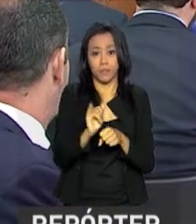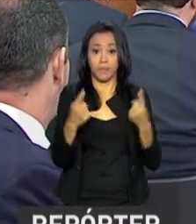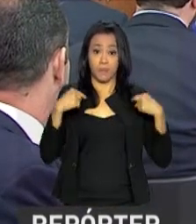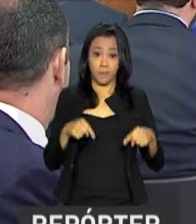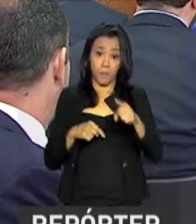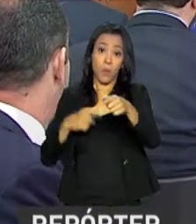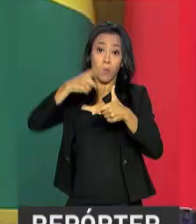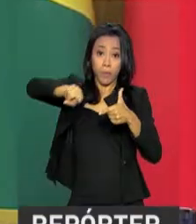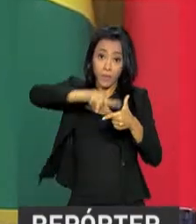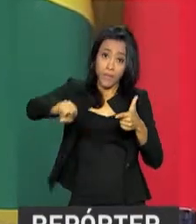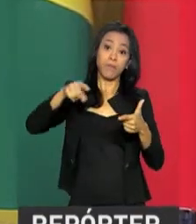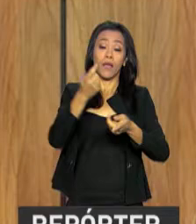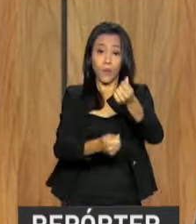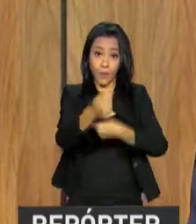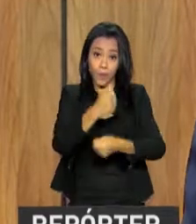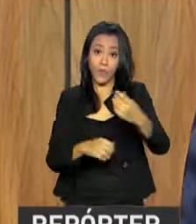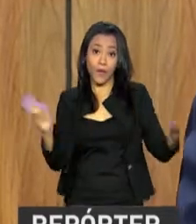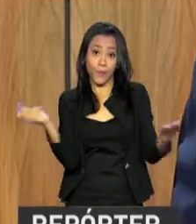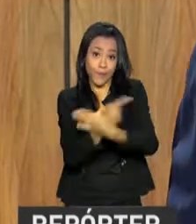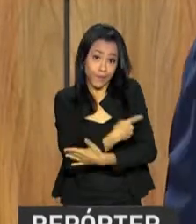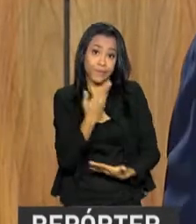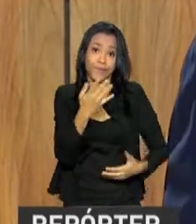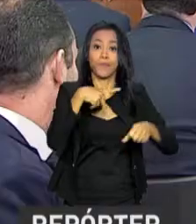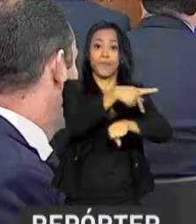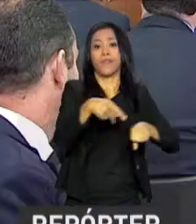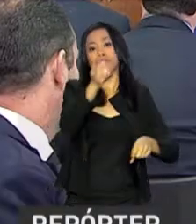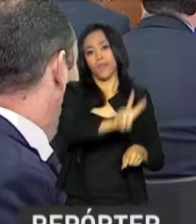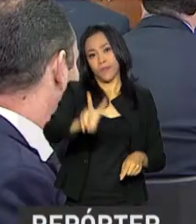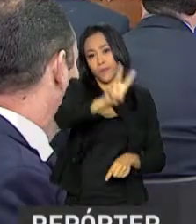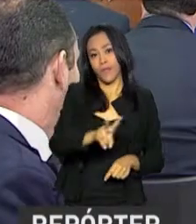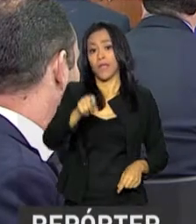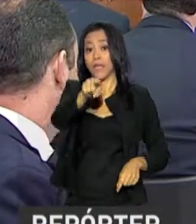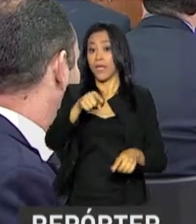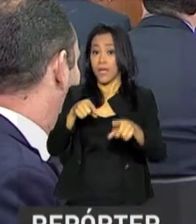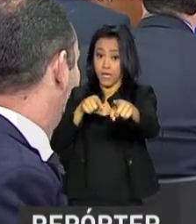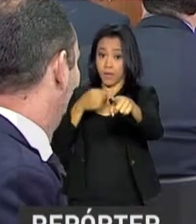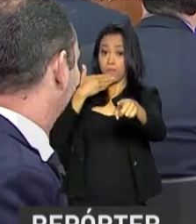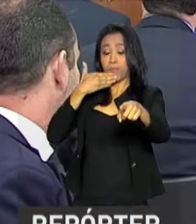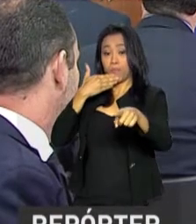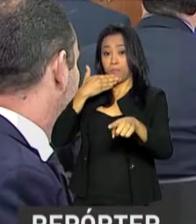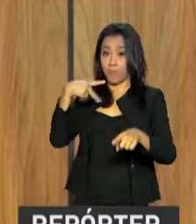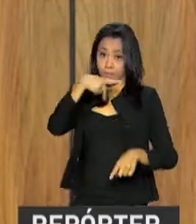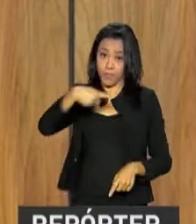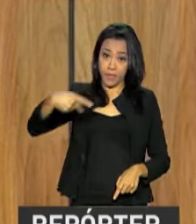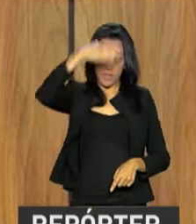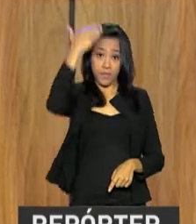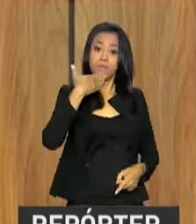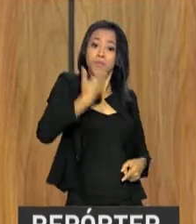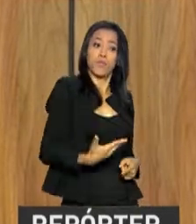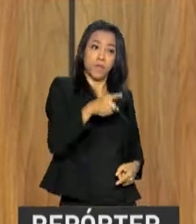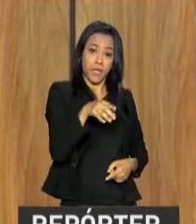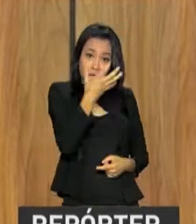afeta a venezuela foi outro tema em pauta o presidente colombiano fez um apelo ao presidente venezuelano nicolás maduro para que